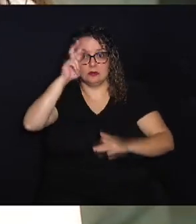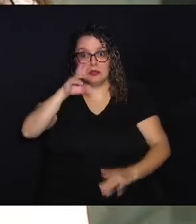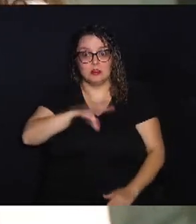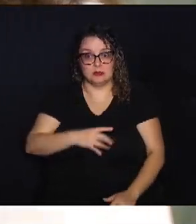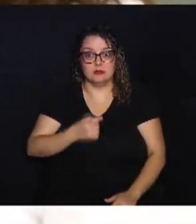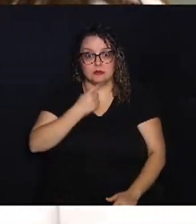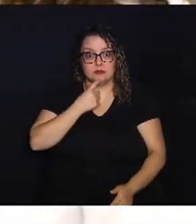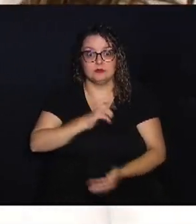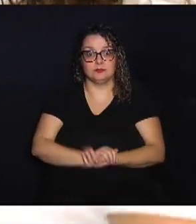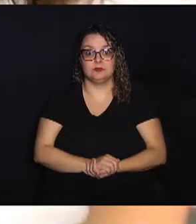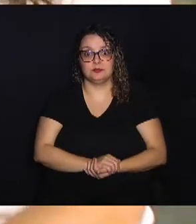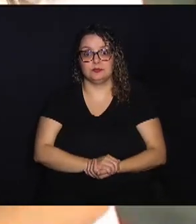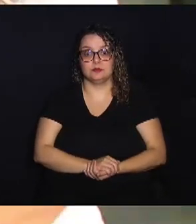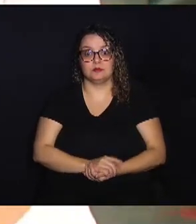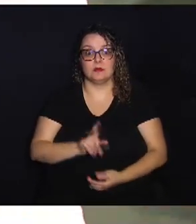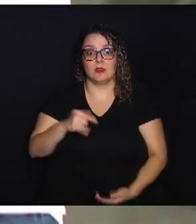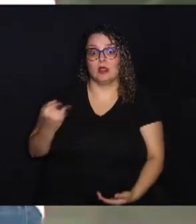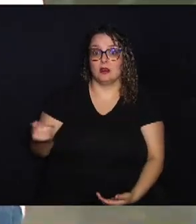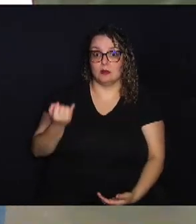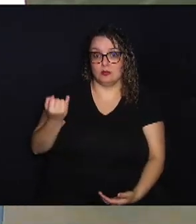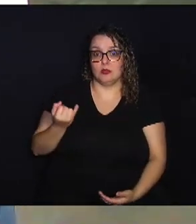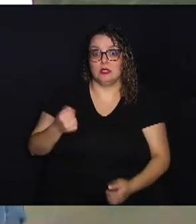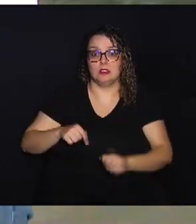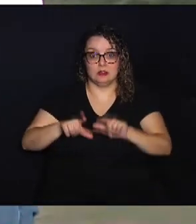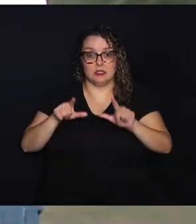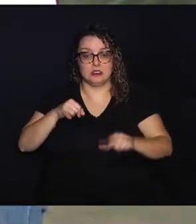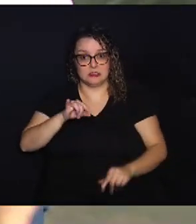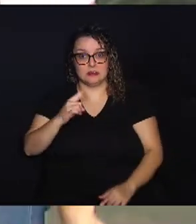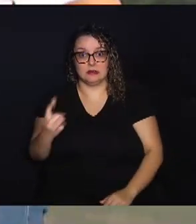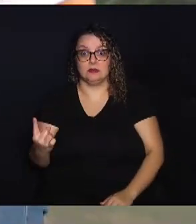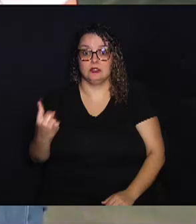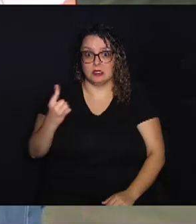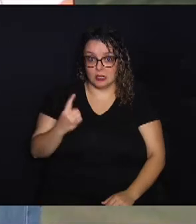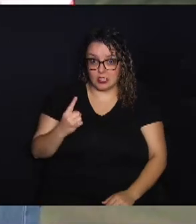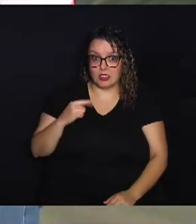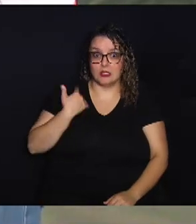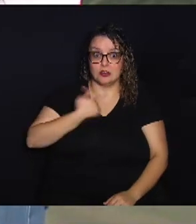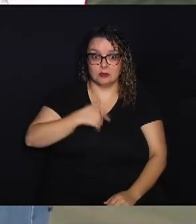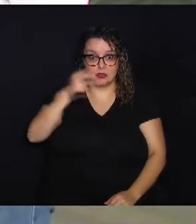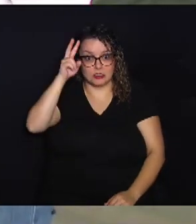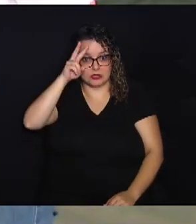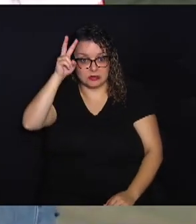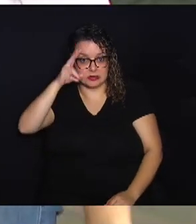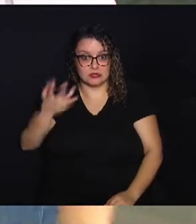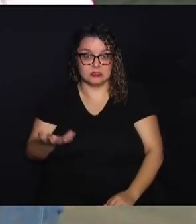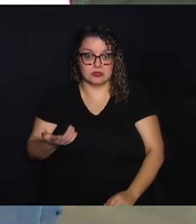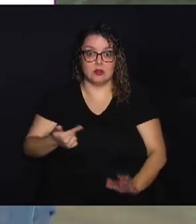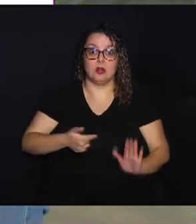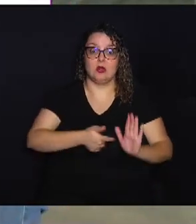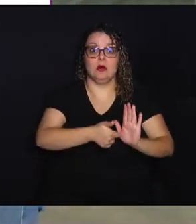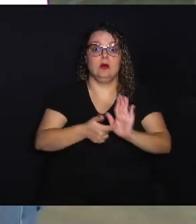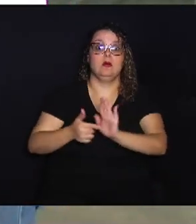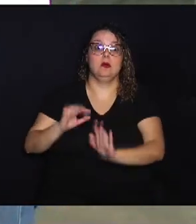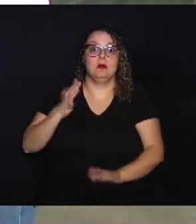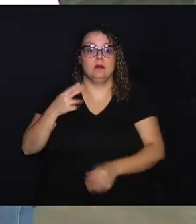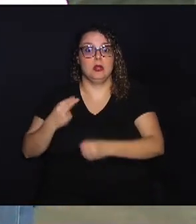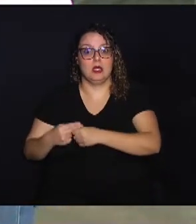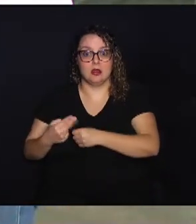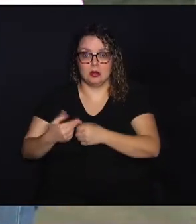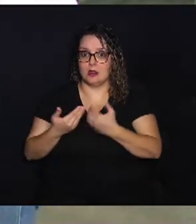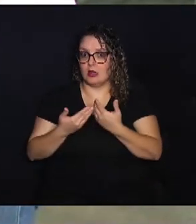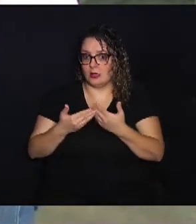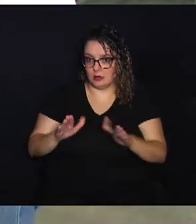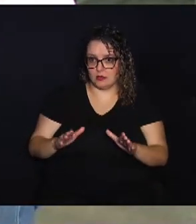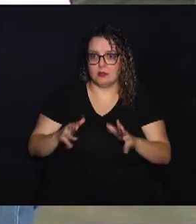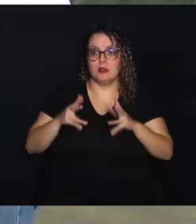Campinas. Importante destacar, se você vier aqui, gente, a gente lembra que a exposição acontece na Unicamp e é aberta